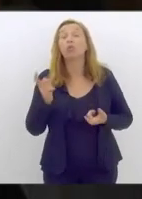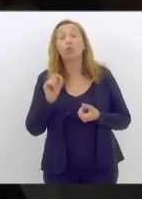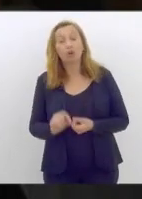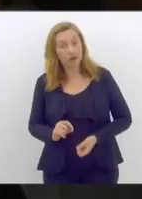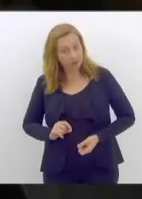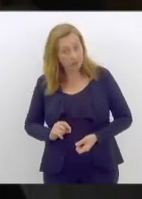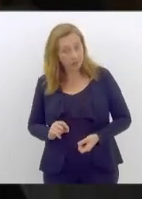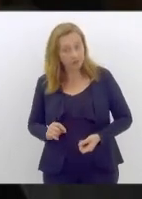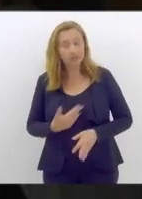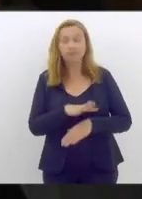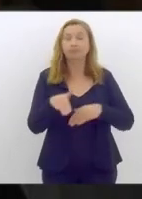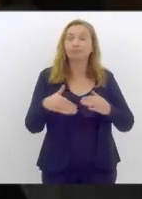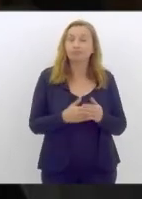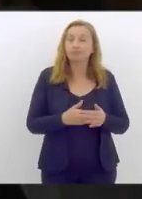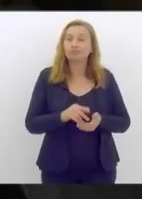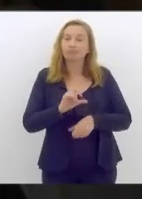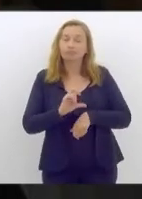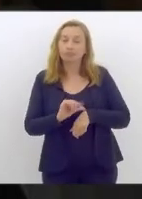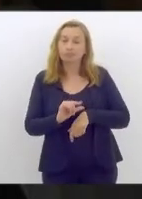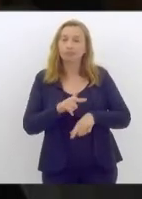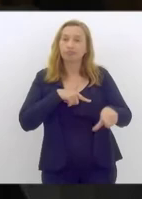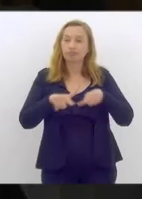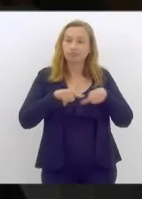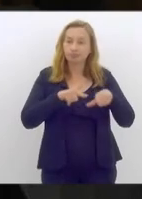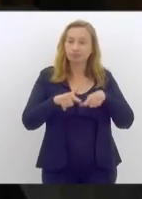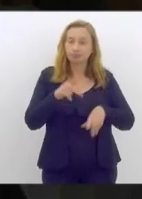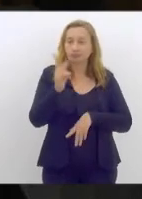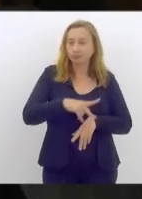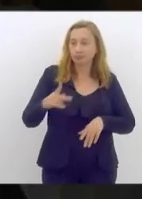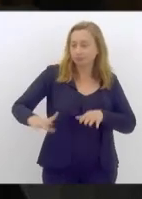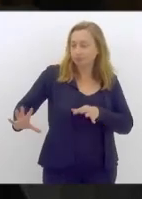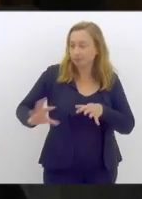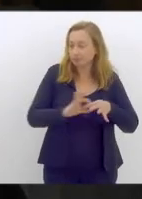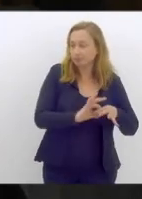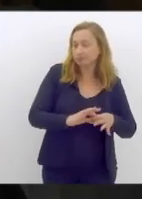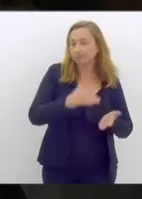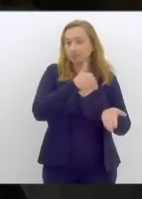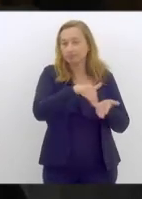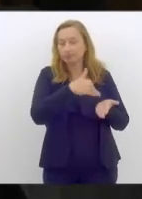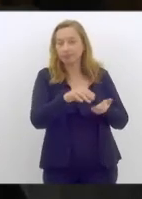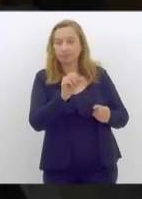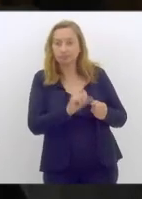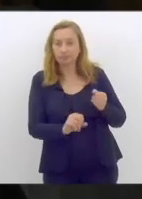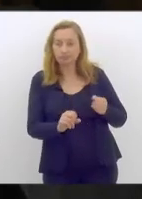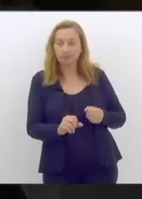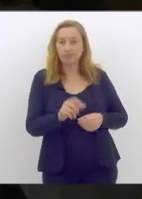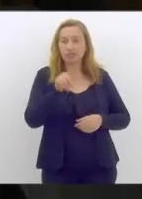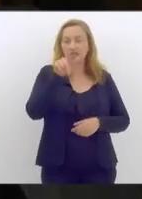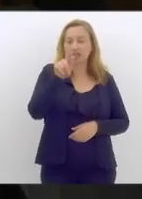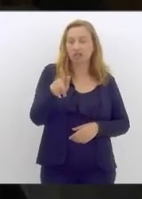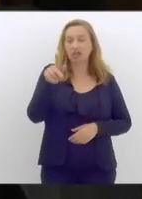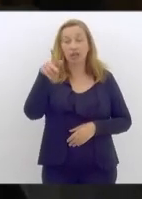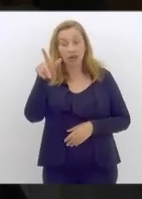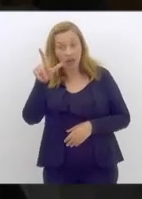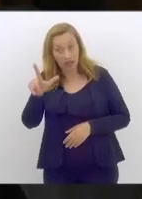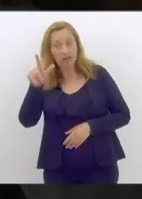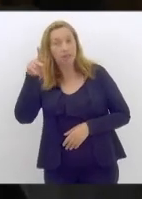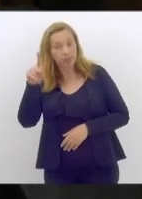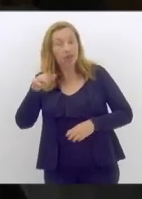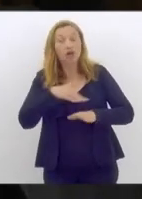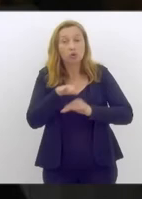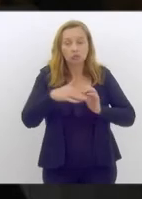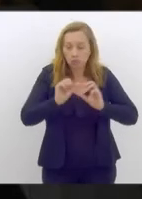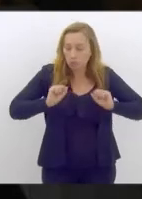com toda hora extra que os professores atualmente vinculados à secretaria fazem que é chamada de GLP mesmo com